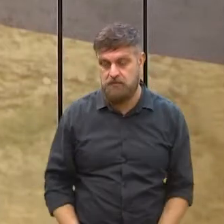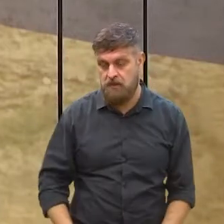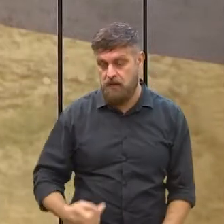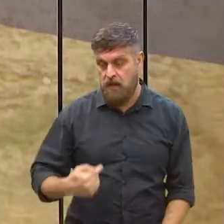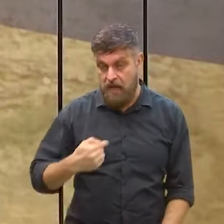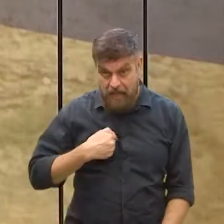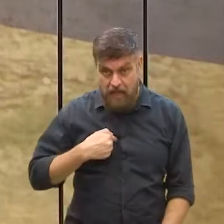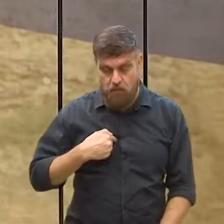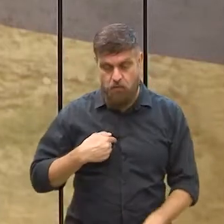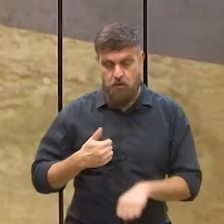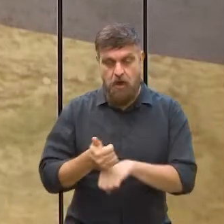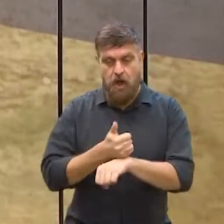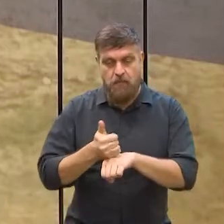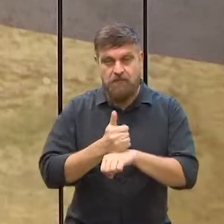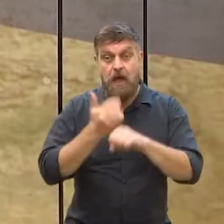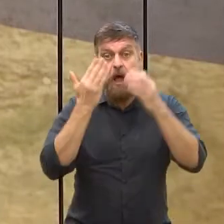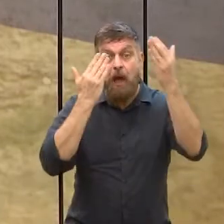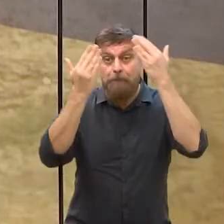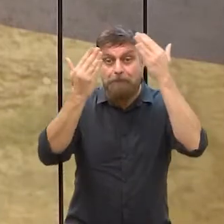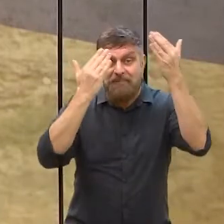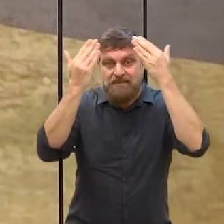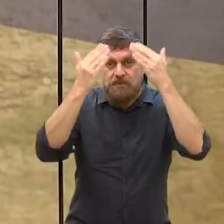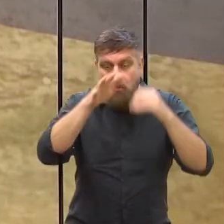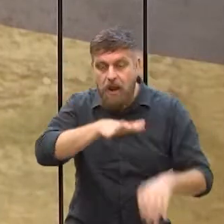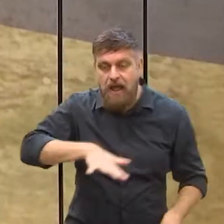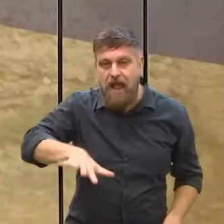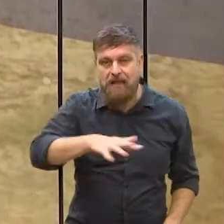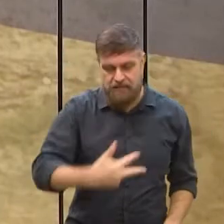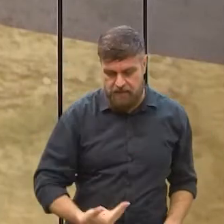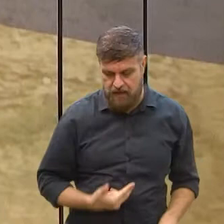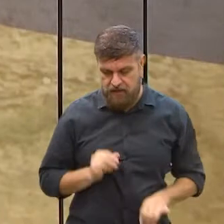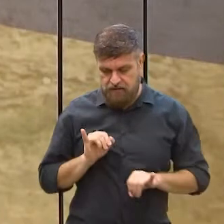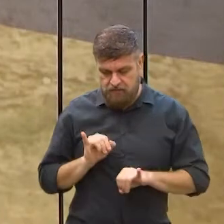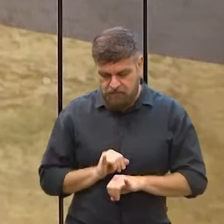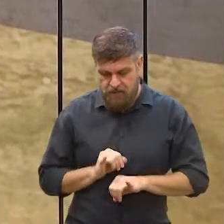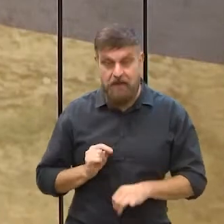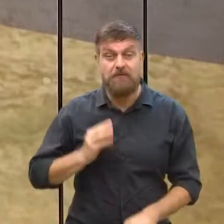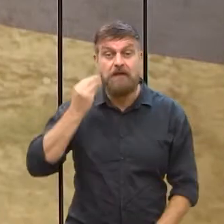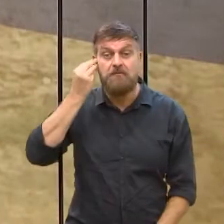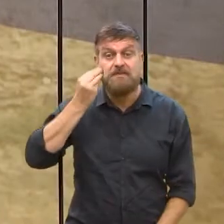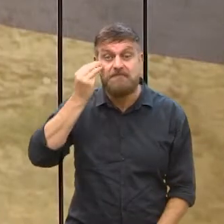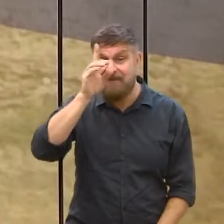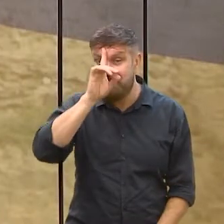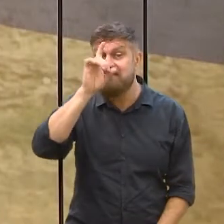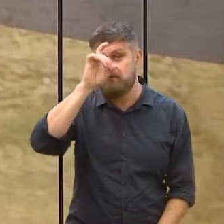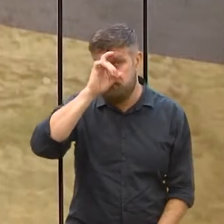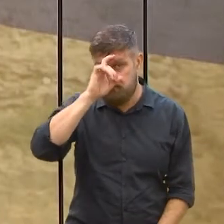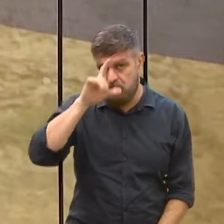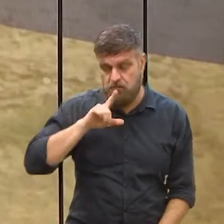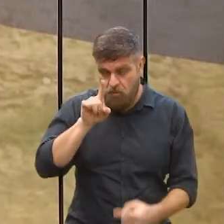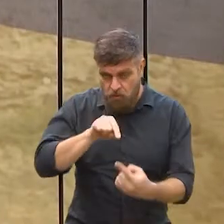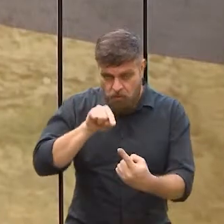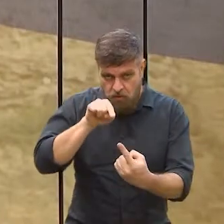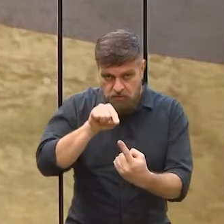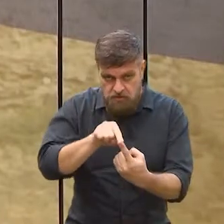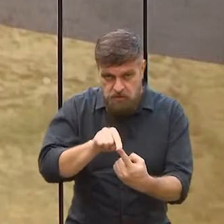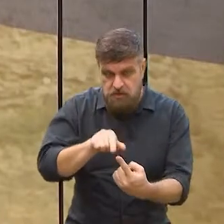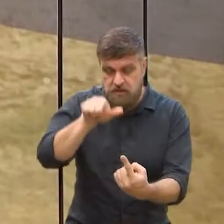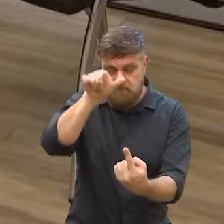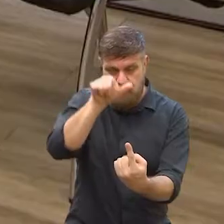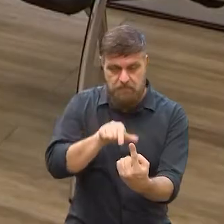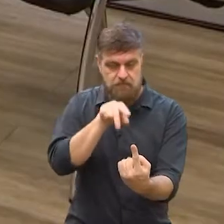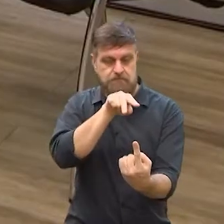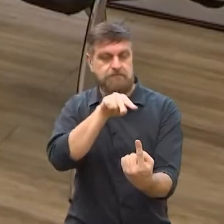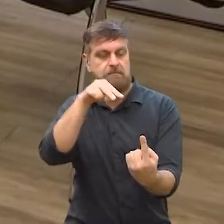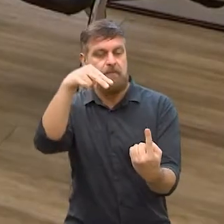como psicóloga bariátrica também, apesar da minha experiência hospitalar, com o objetivo de trabalhar a perspectiva do paciente.